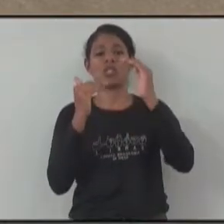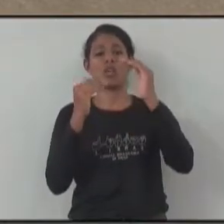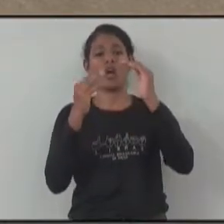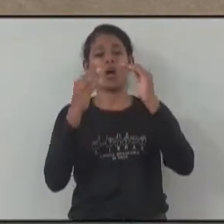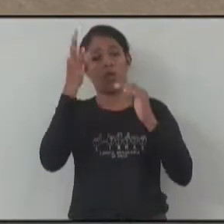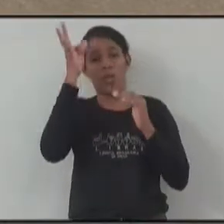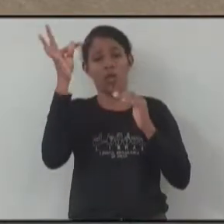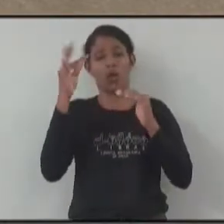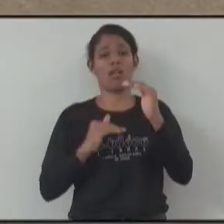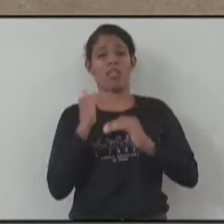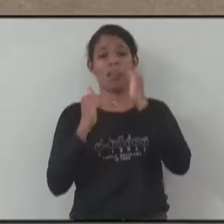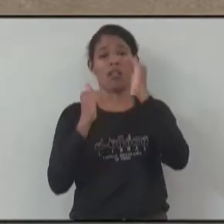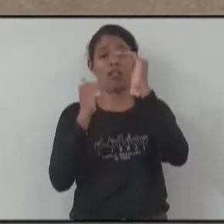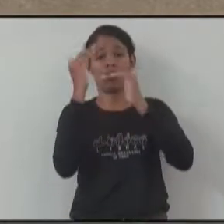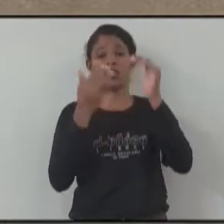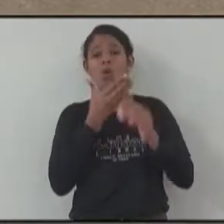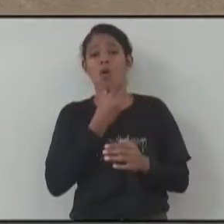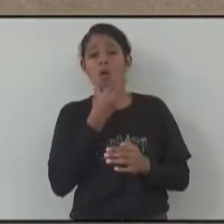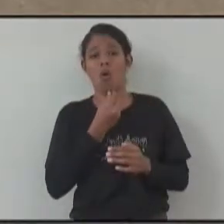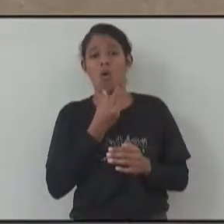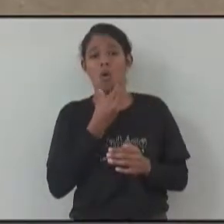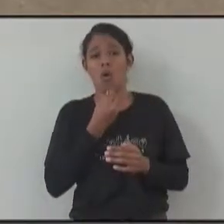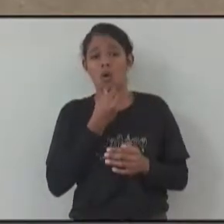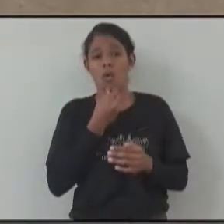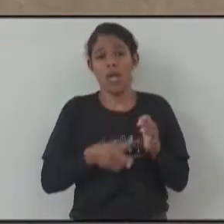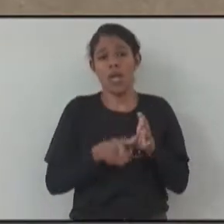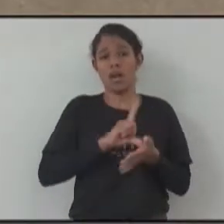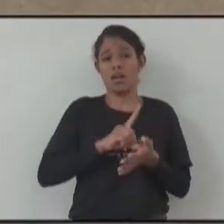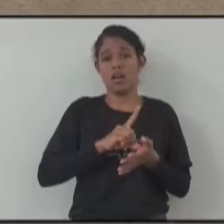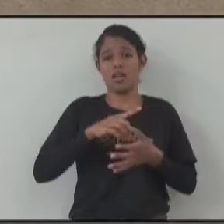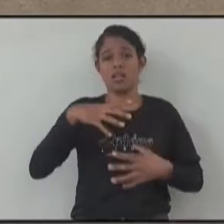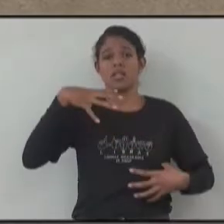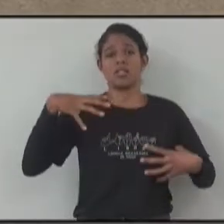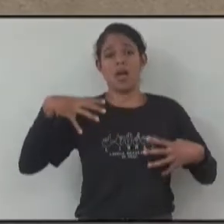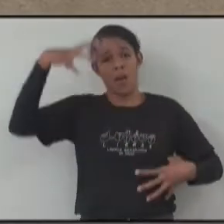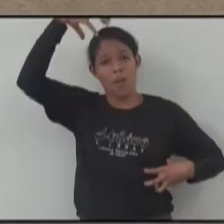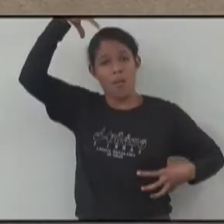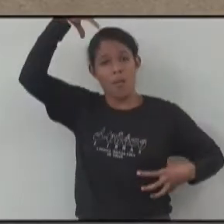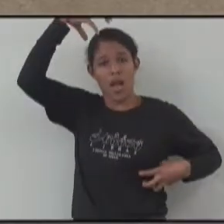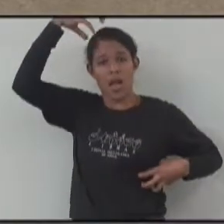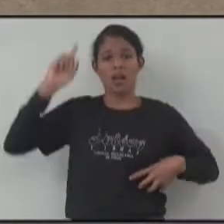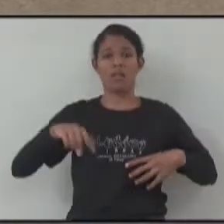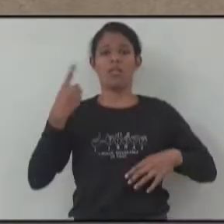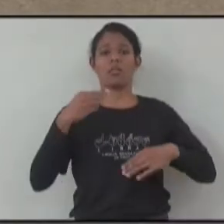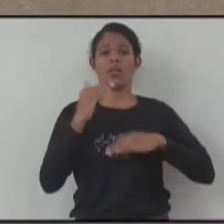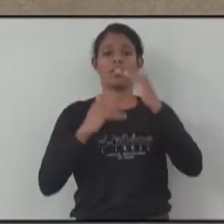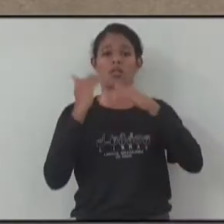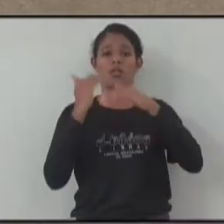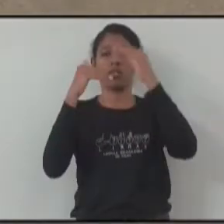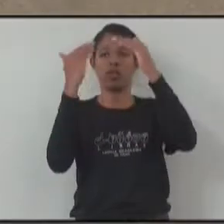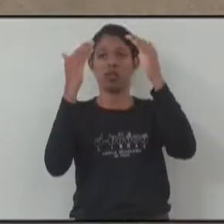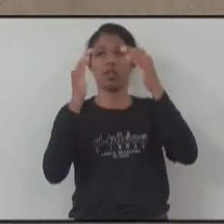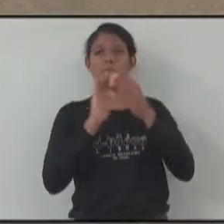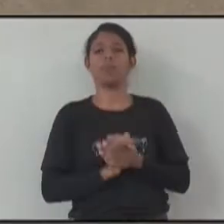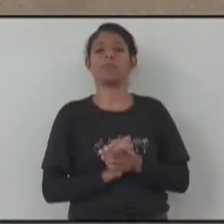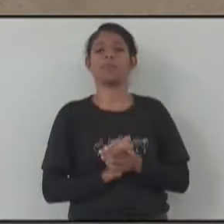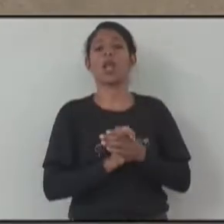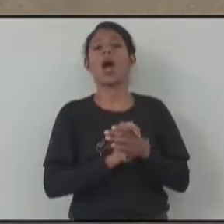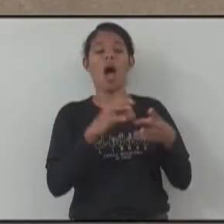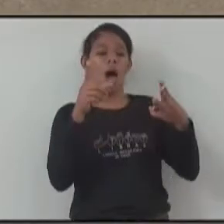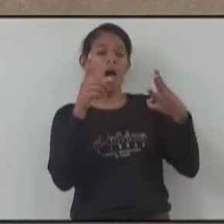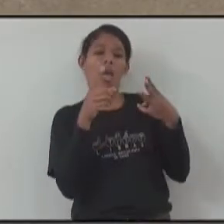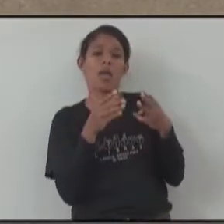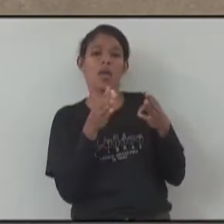as principais características desse período, sendo que o homem era nômade,